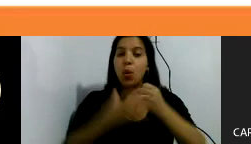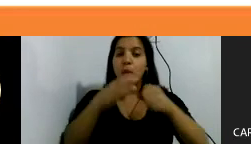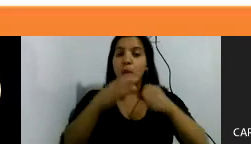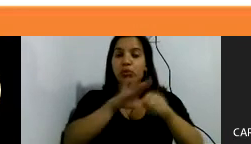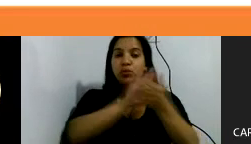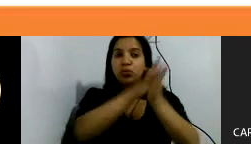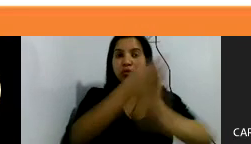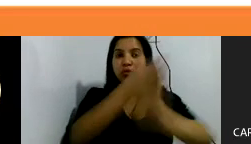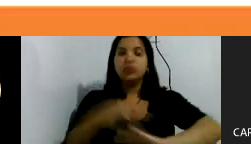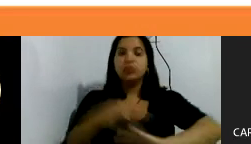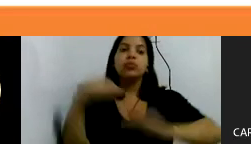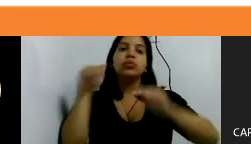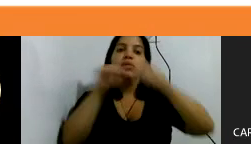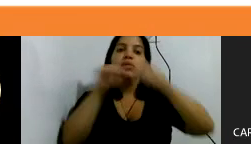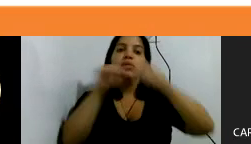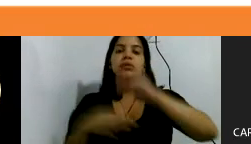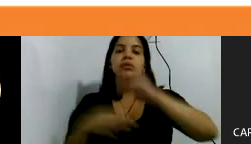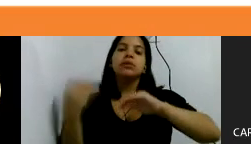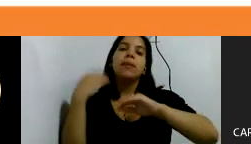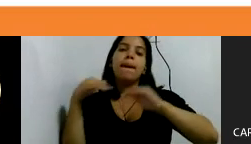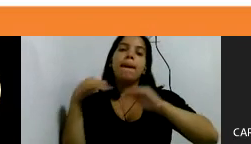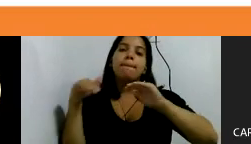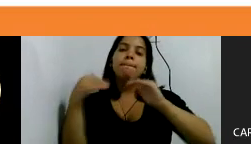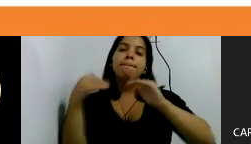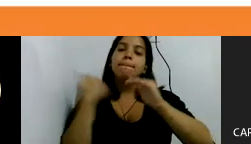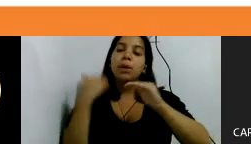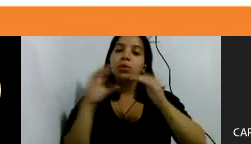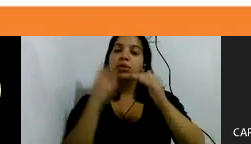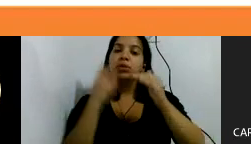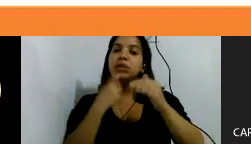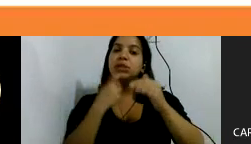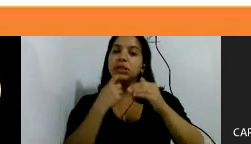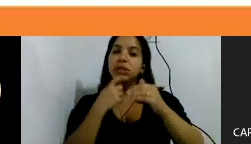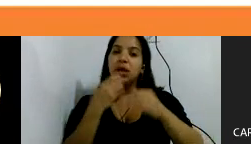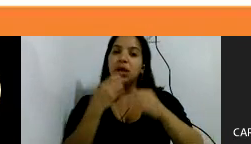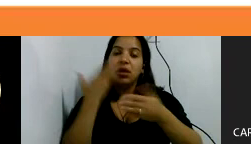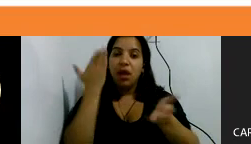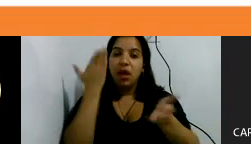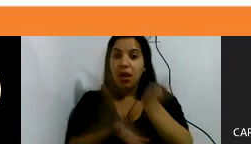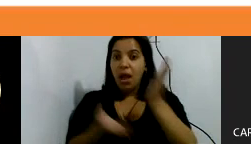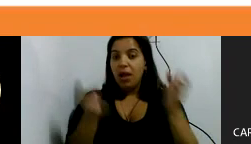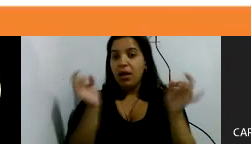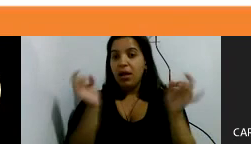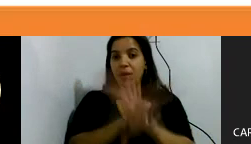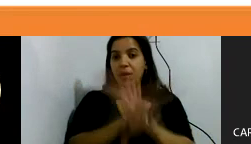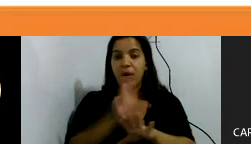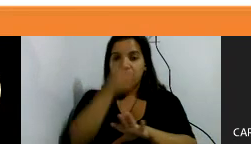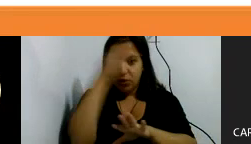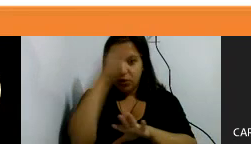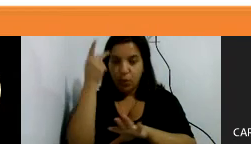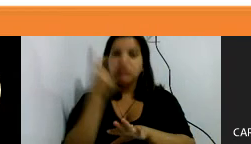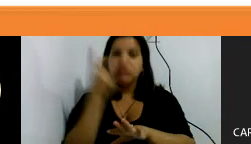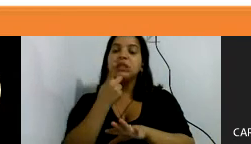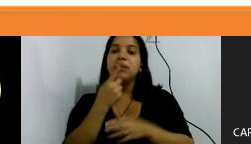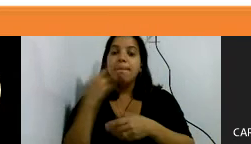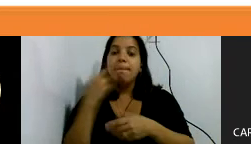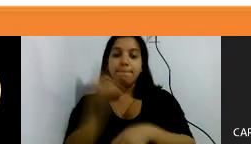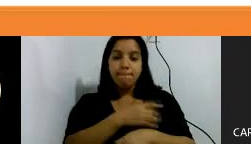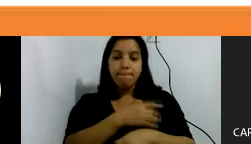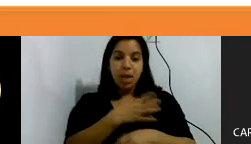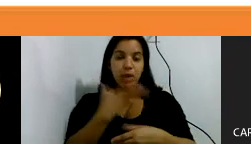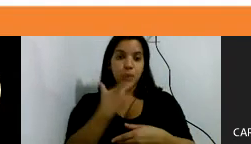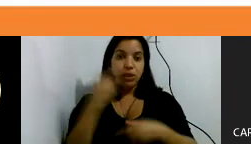os estoques de sangue da Hemominas. Por quê? Com a pandemia, as pessoas têm medo de sair de casa. Então,